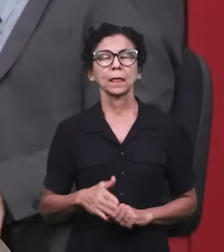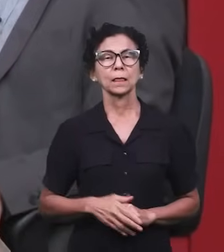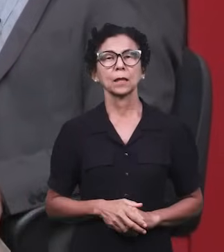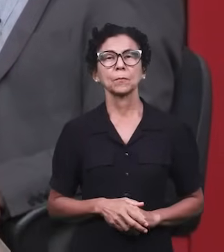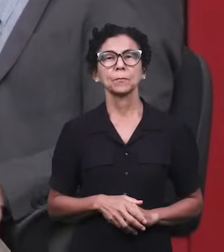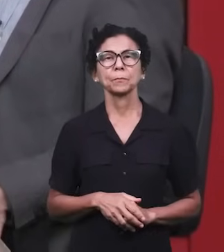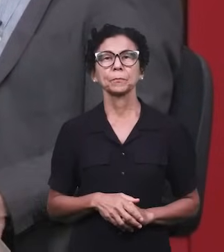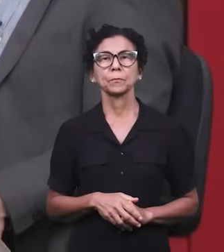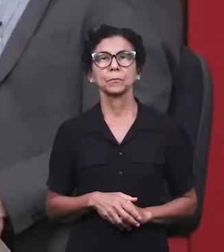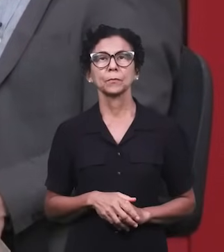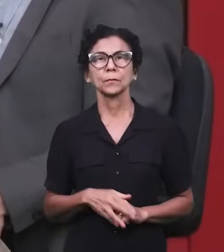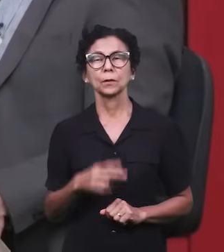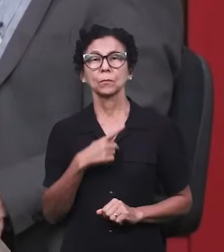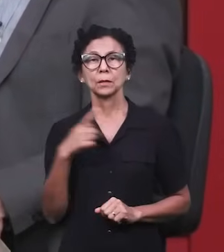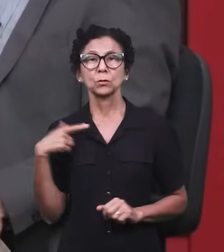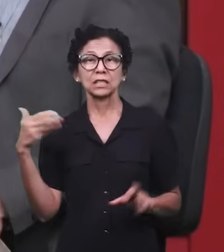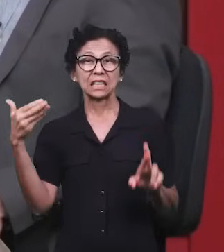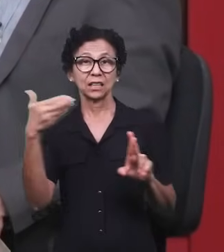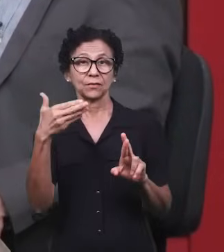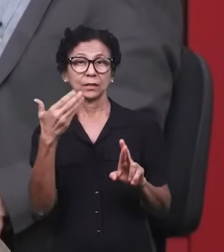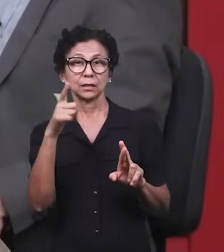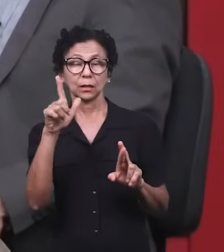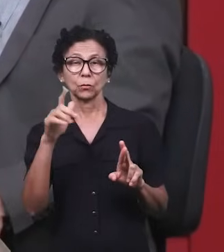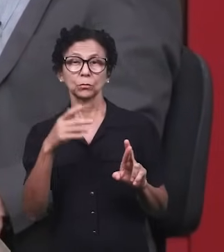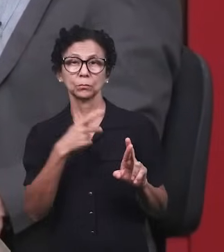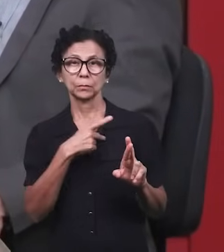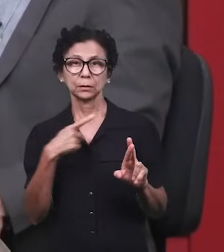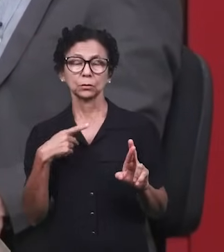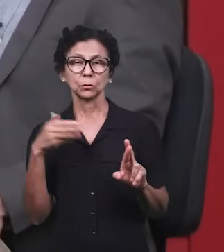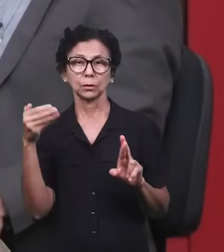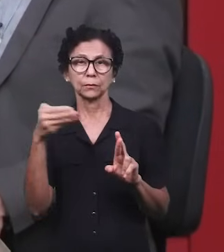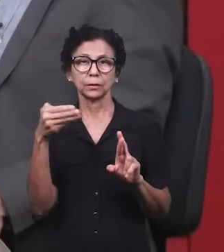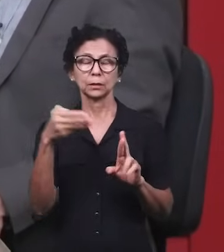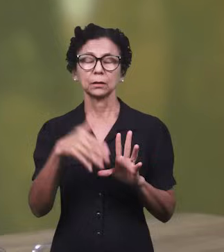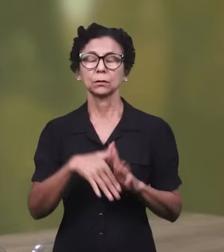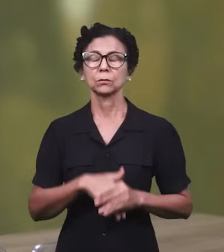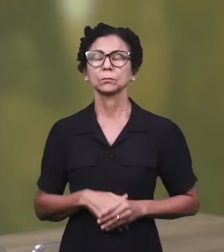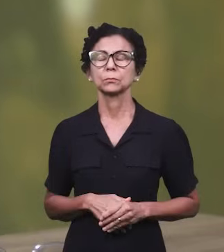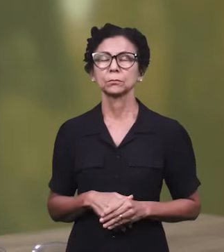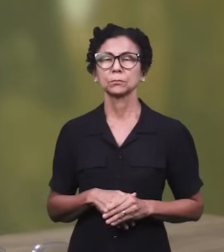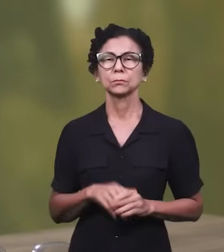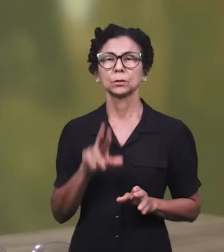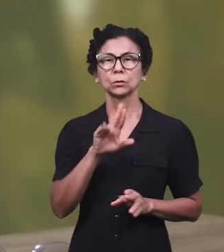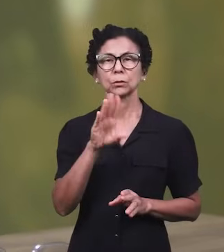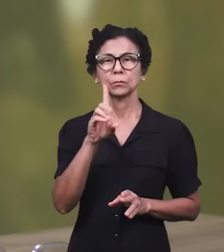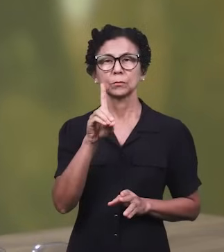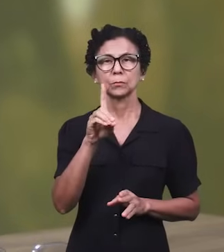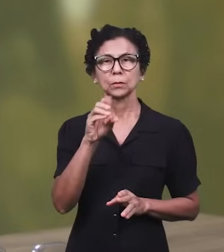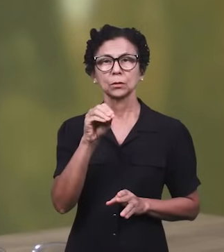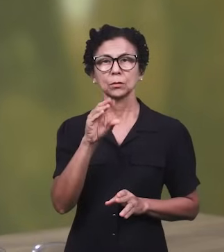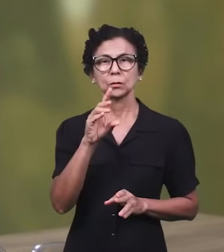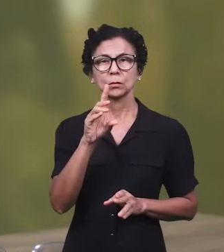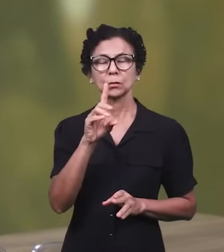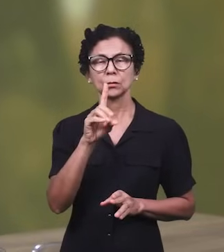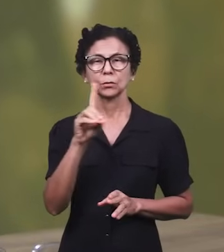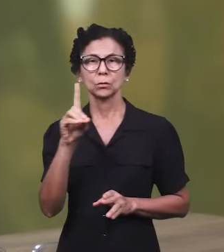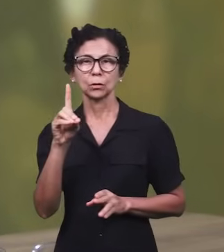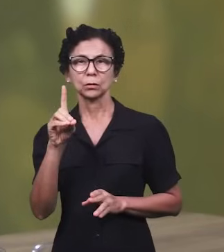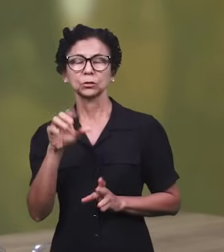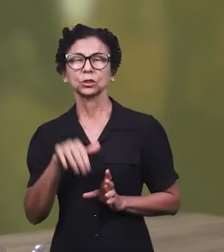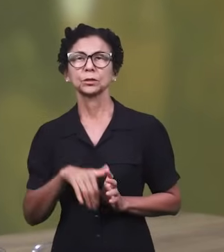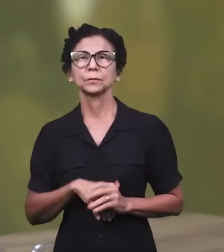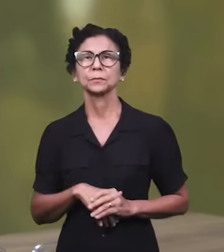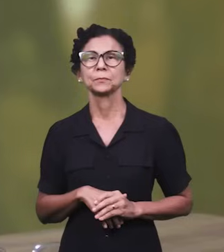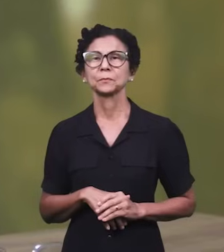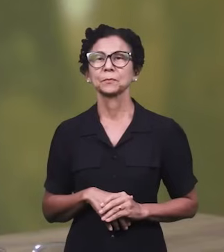O Wallace Fernando, crie o seu filho só para você e você vai ter por um tempo. Crie para o Senhor, você